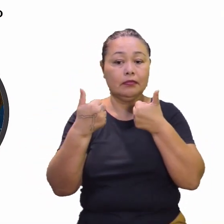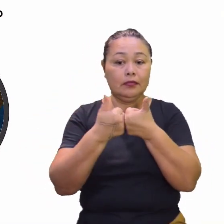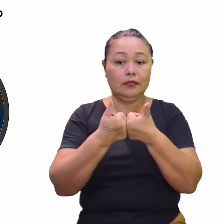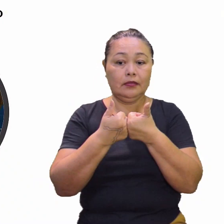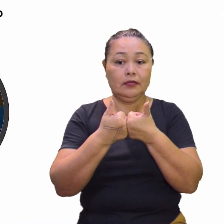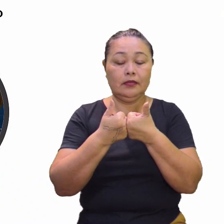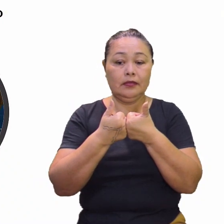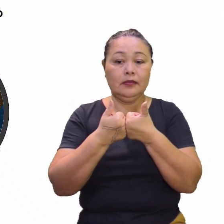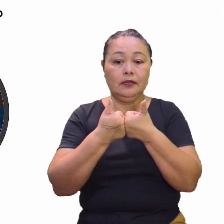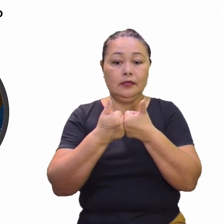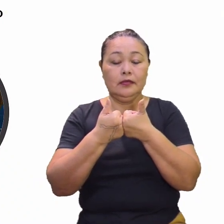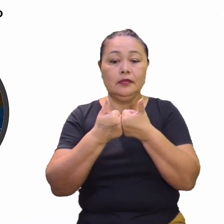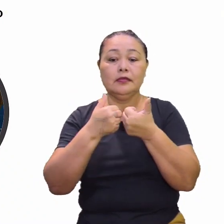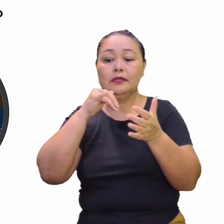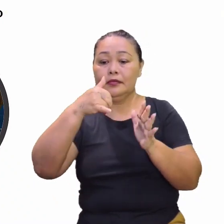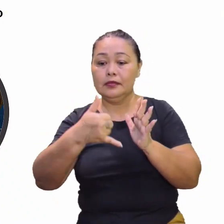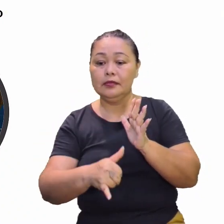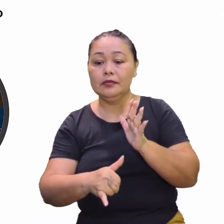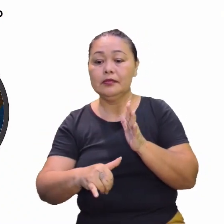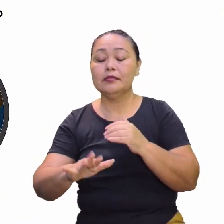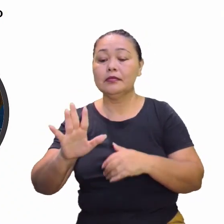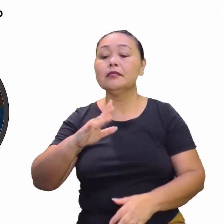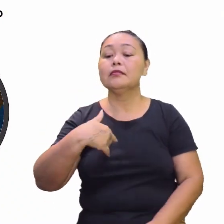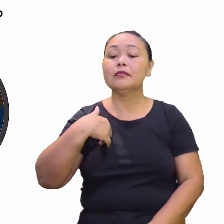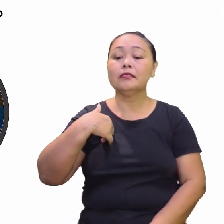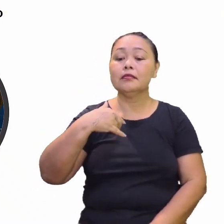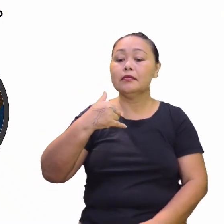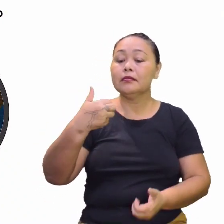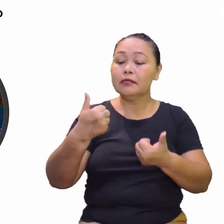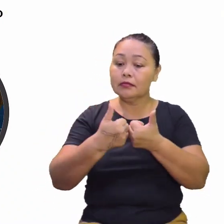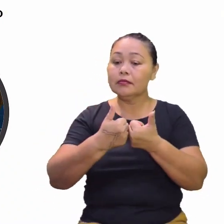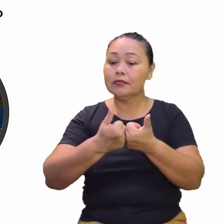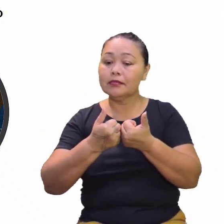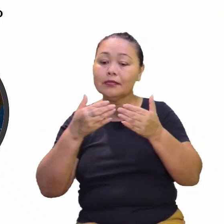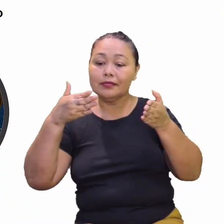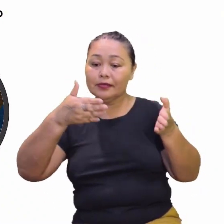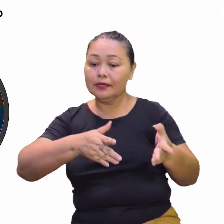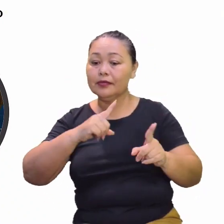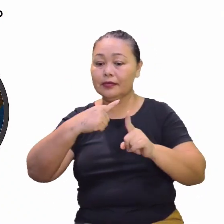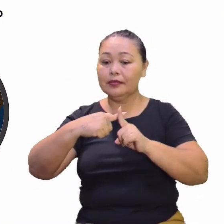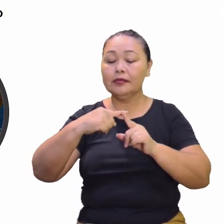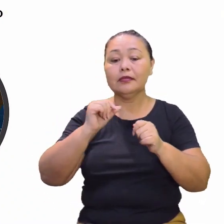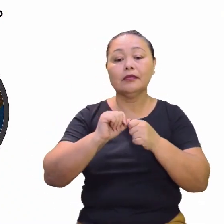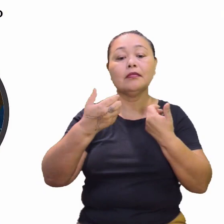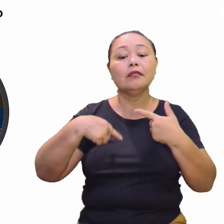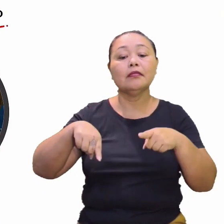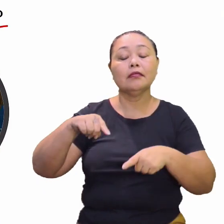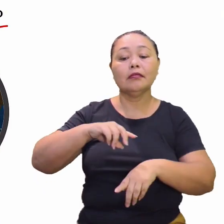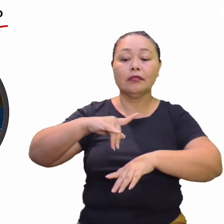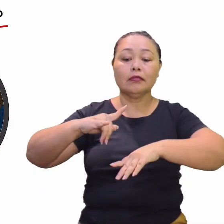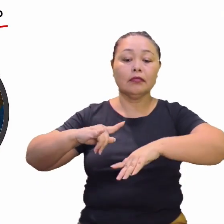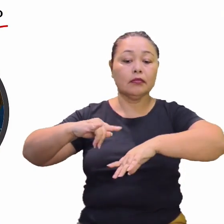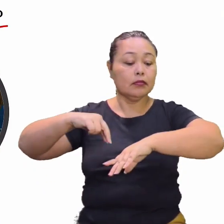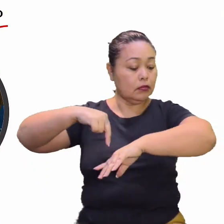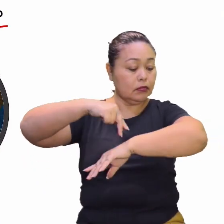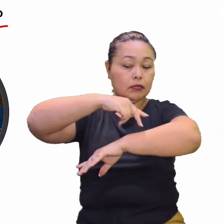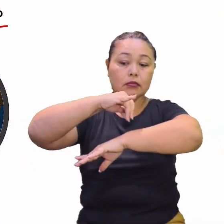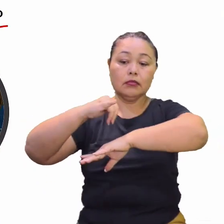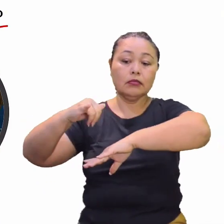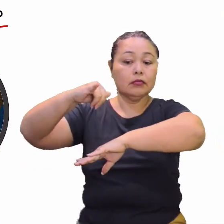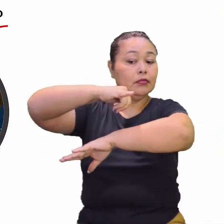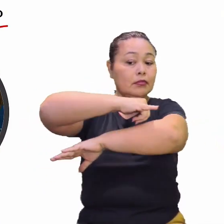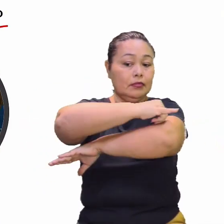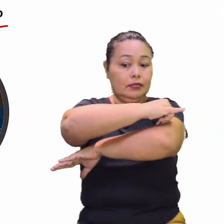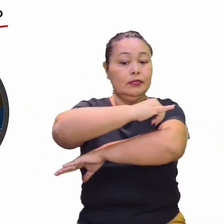perto das usinas hidrelétricas de Santo Antônio, né? Perto do cemitério, né, também. Temos também o espaço alternativo de Porto